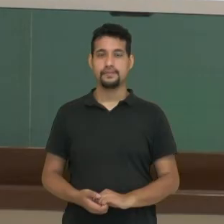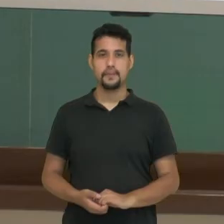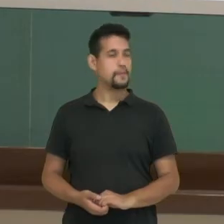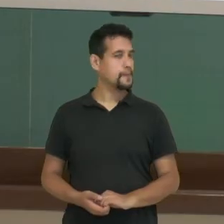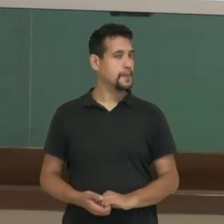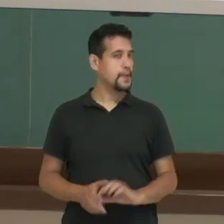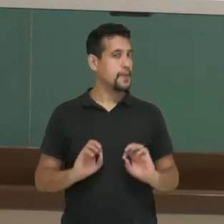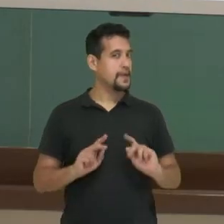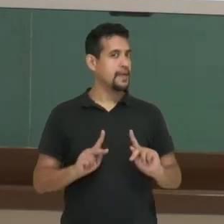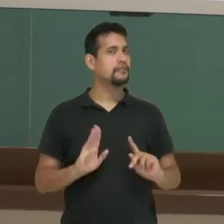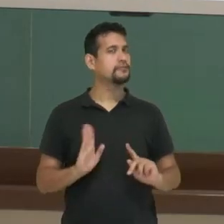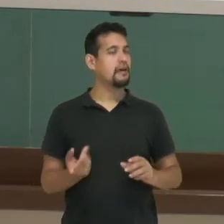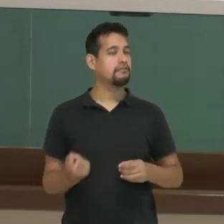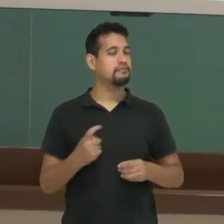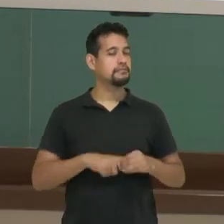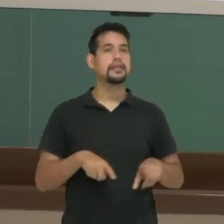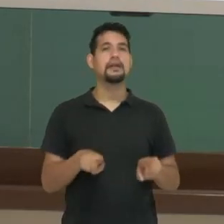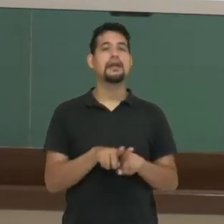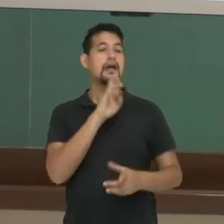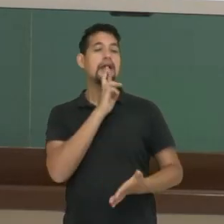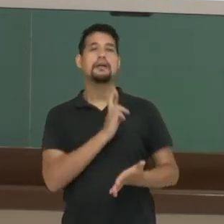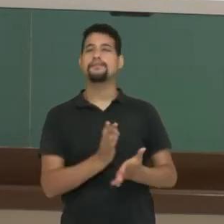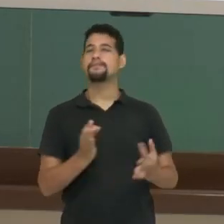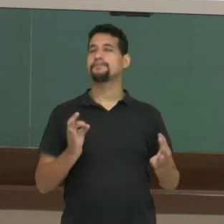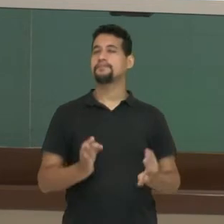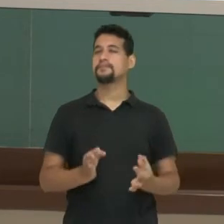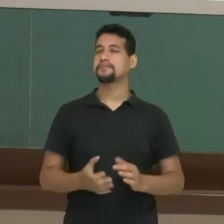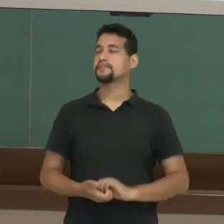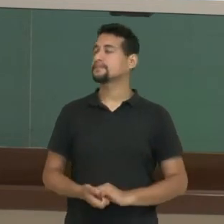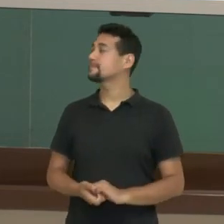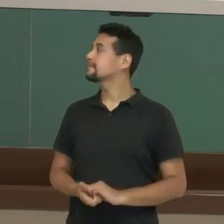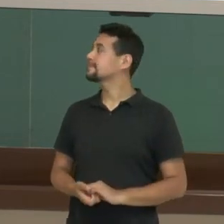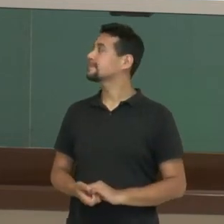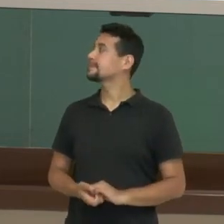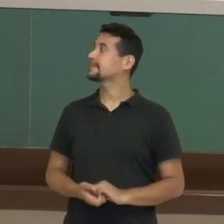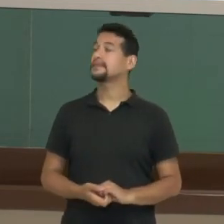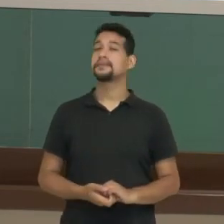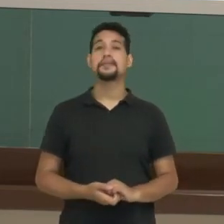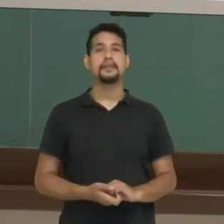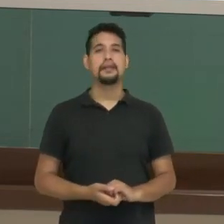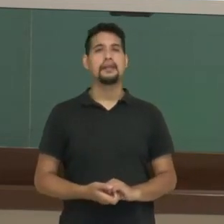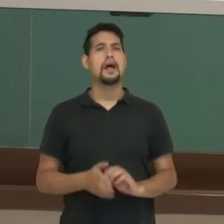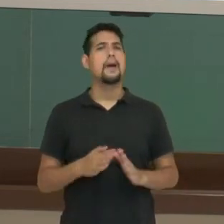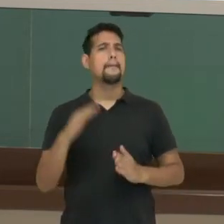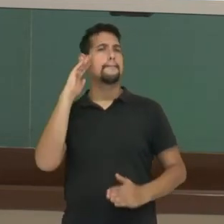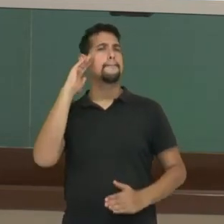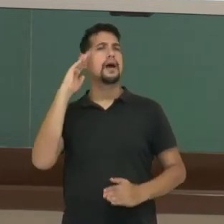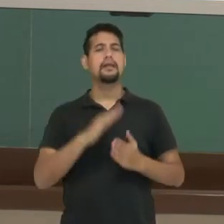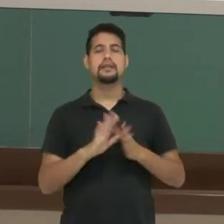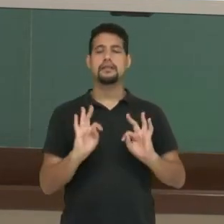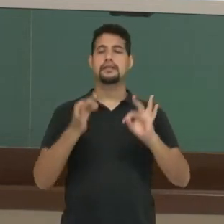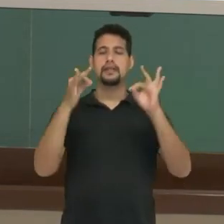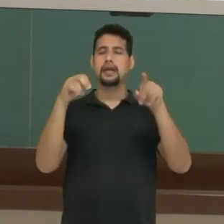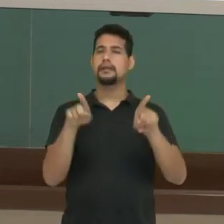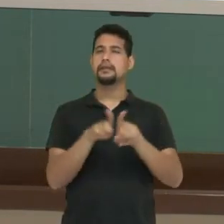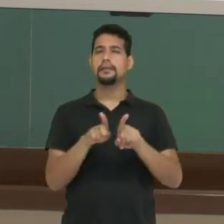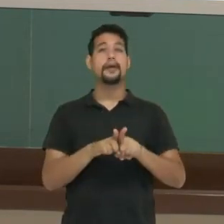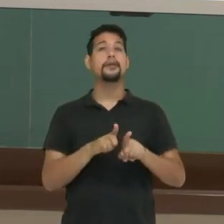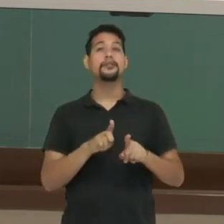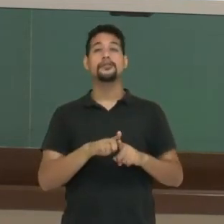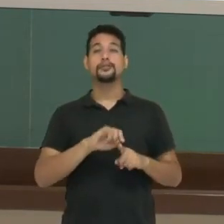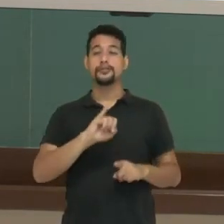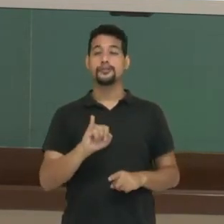Muito bem, voltamos com a resposta certa. As principais técnicas do jiu-jitsu